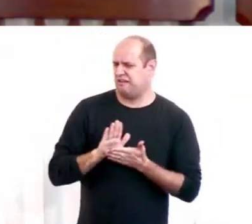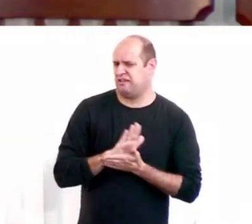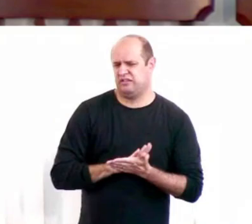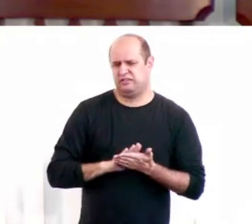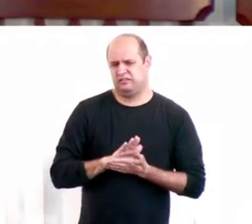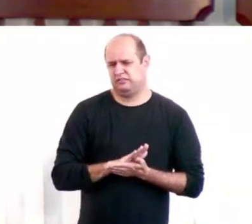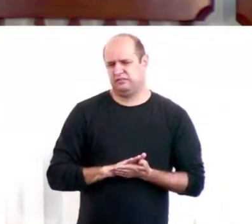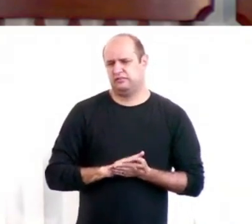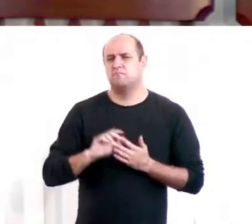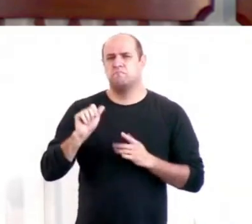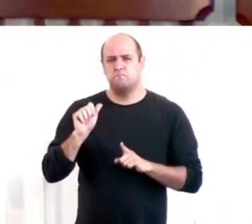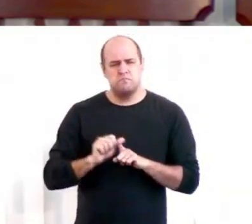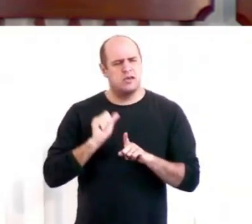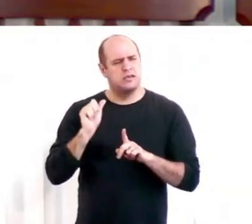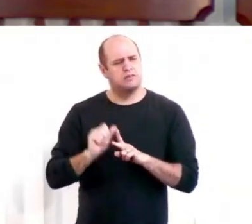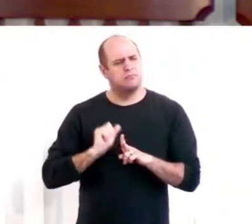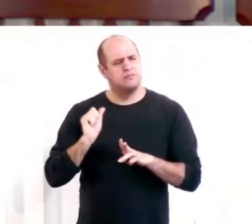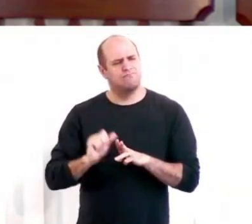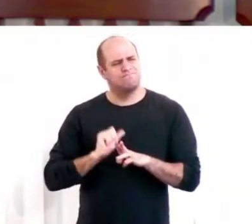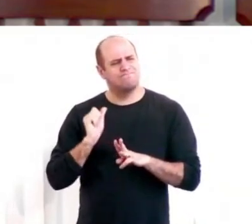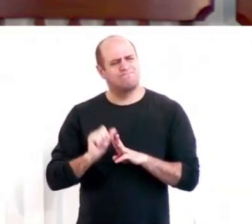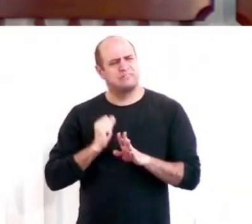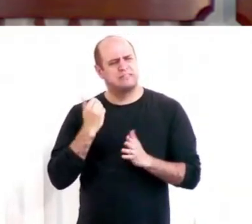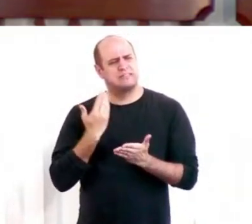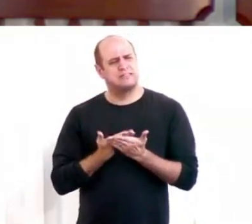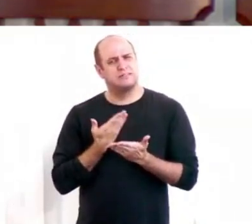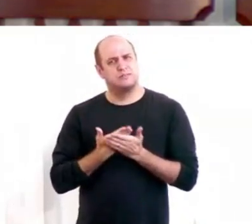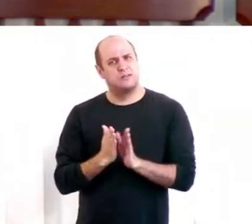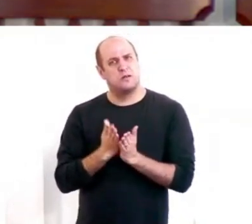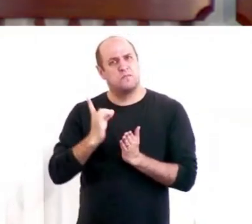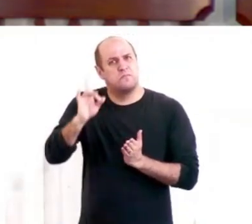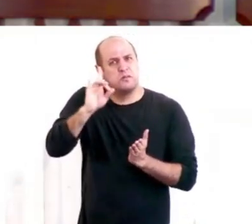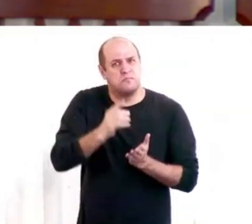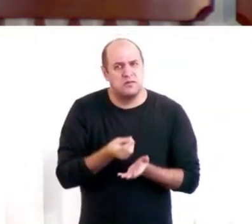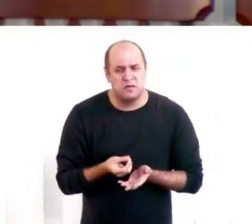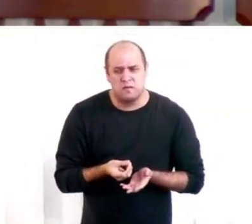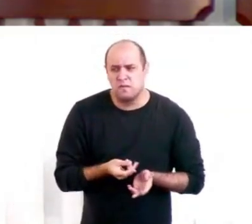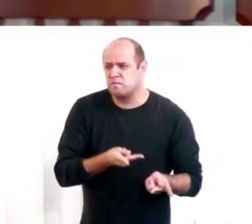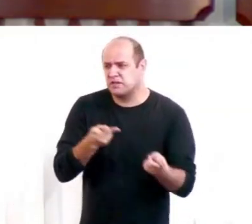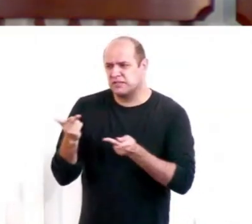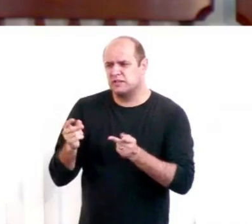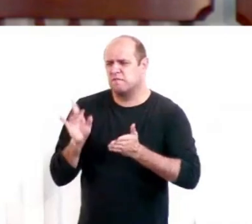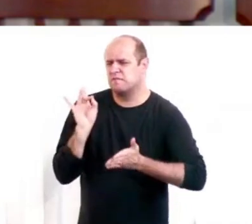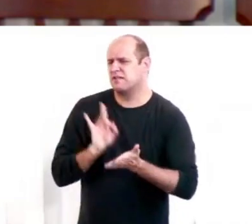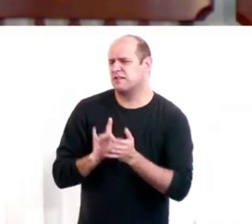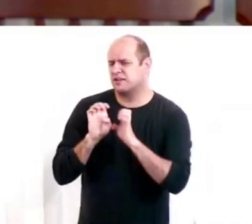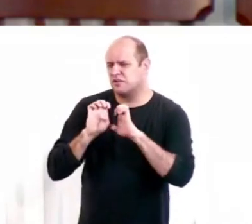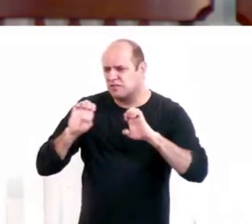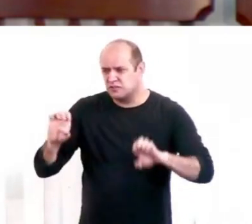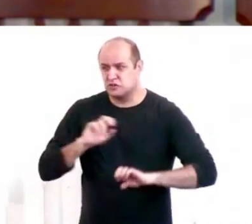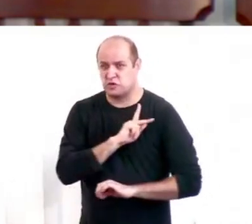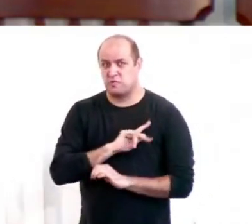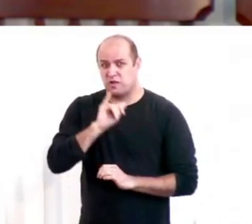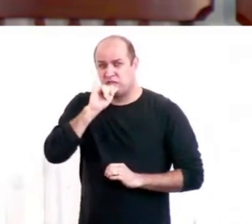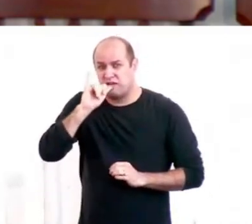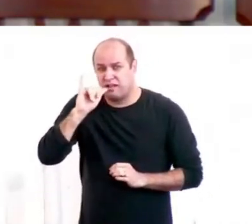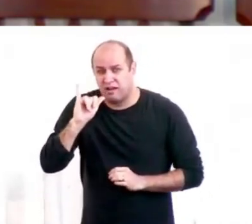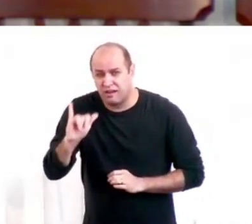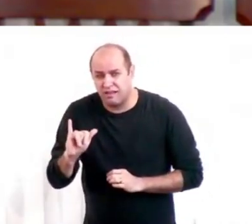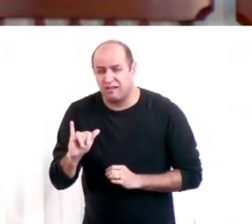após meses de estudo na casa dela, apresentando o verdadeiro evangelho que o apóstolo Paulo estava aqui entregando